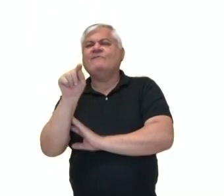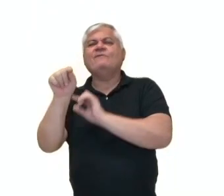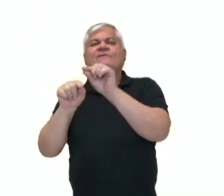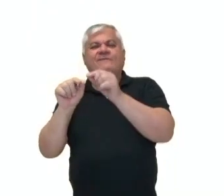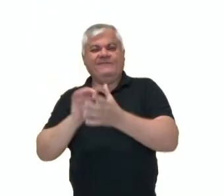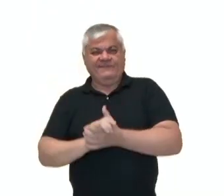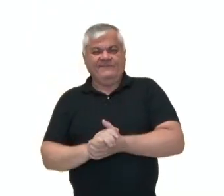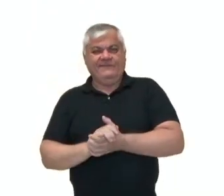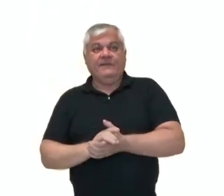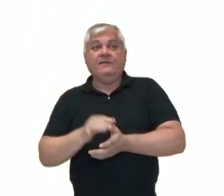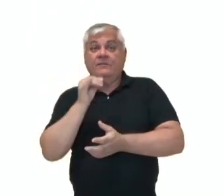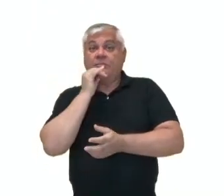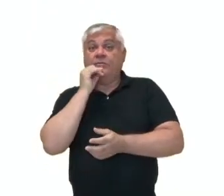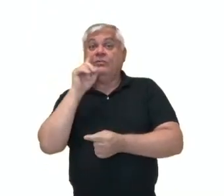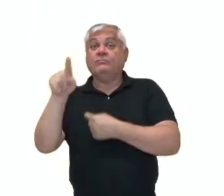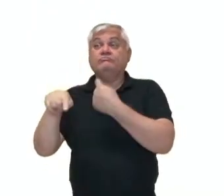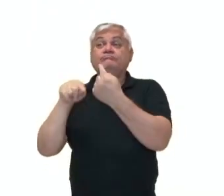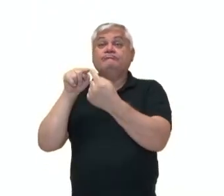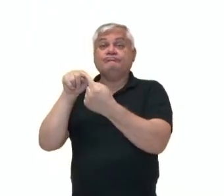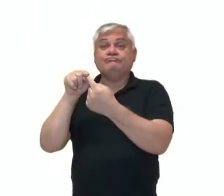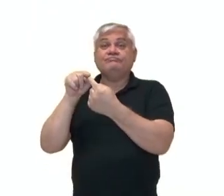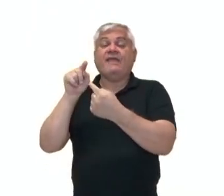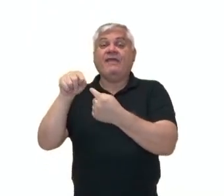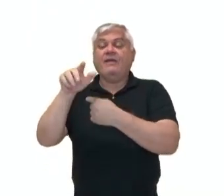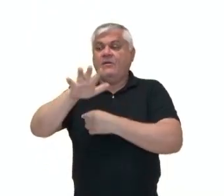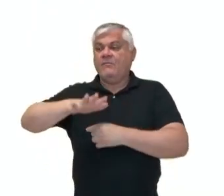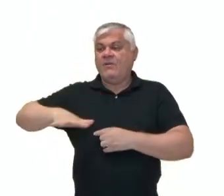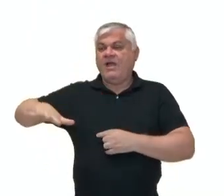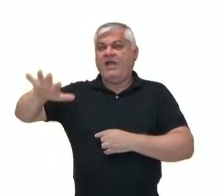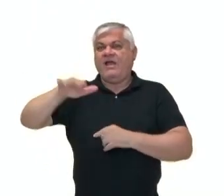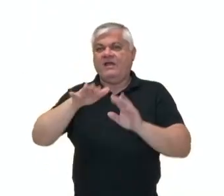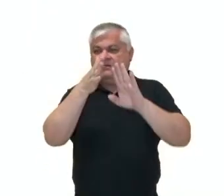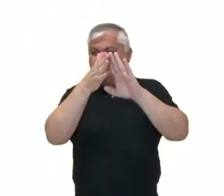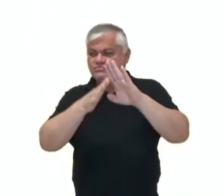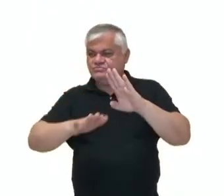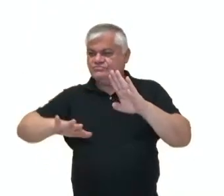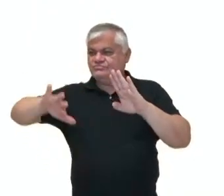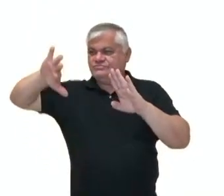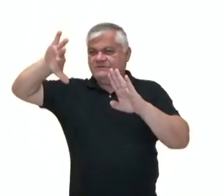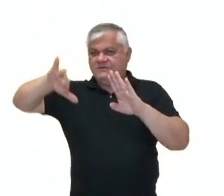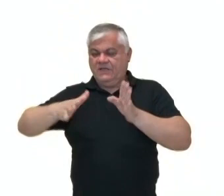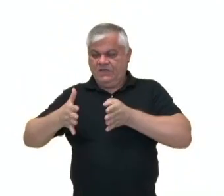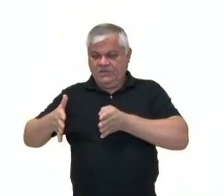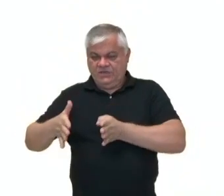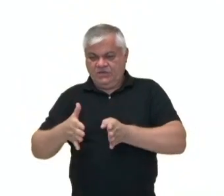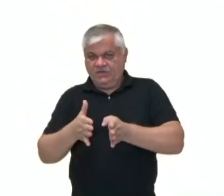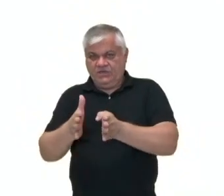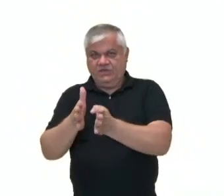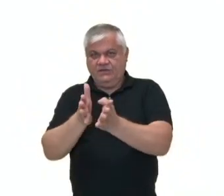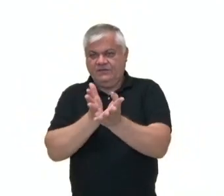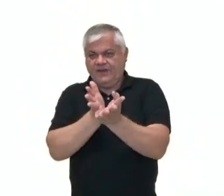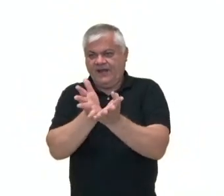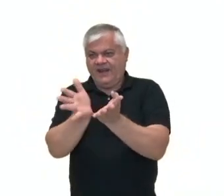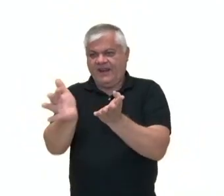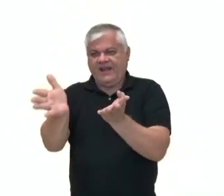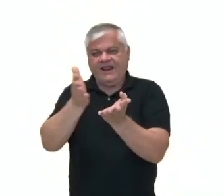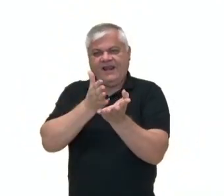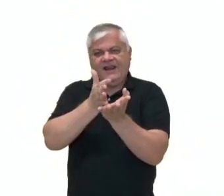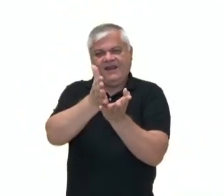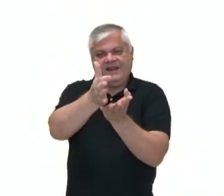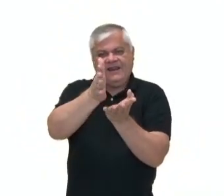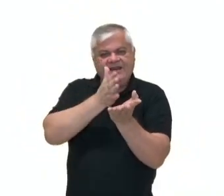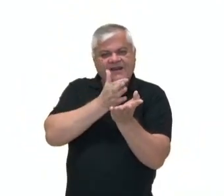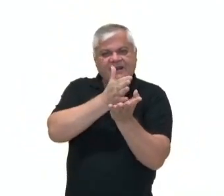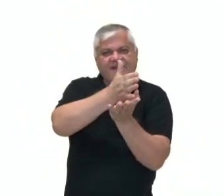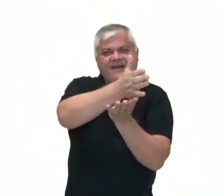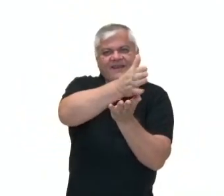bacia hidrográfica corresponde a uma área drenada por um rio principal e seus afluentes. E vamos ver aqui ao lado que a gente